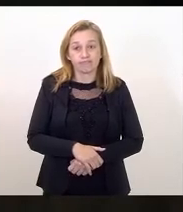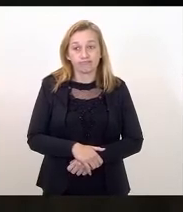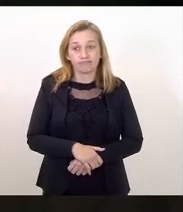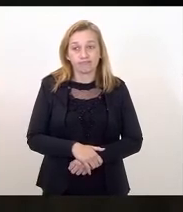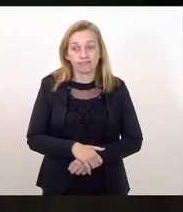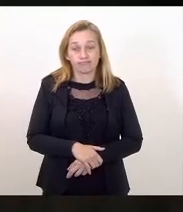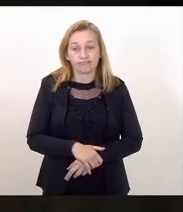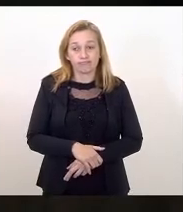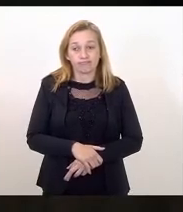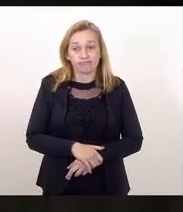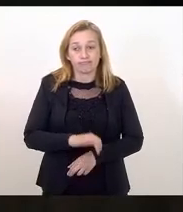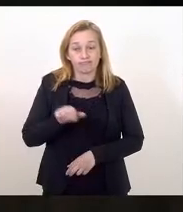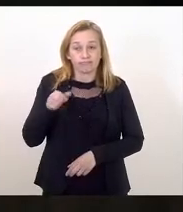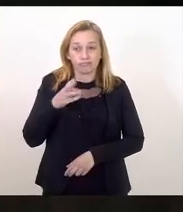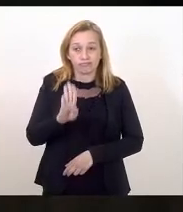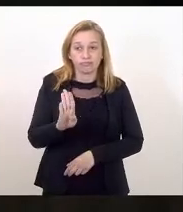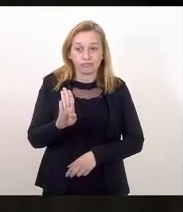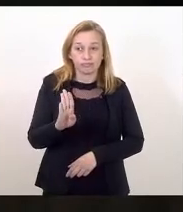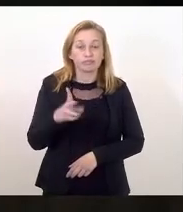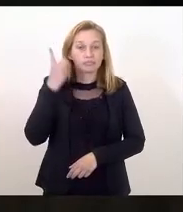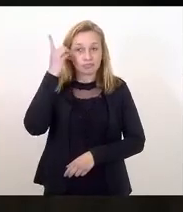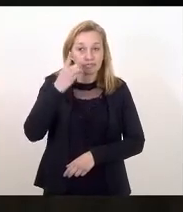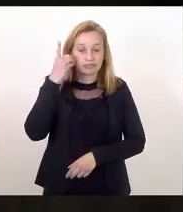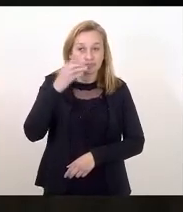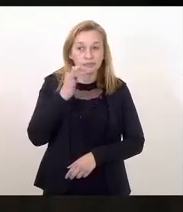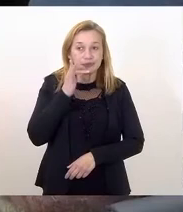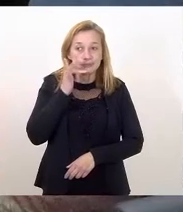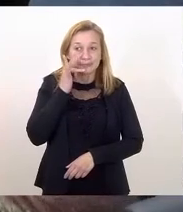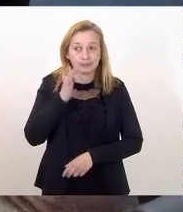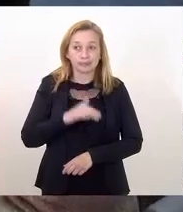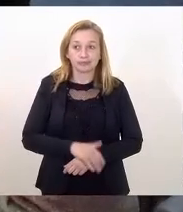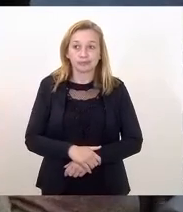Deputado Jair Bittencourt. Deputado Jorge Felipe Neto.